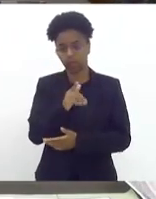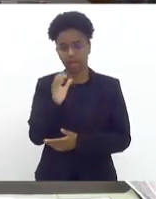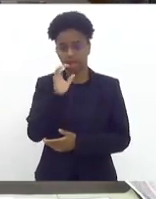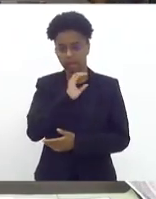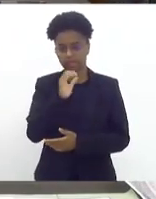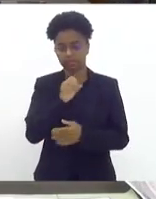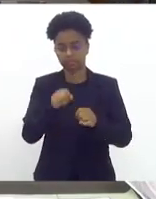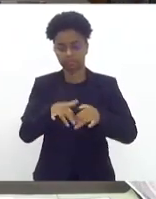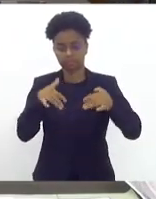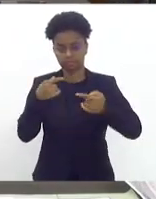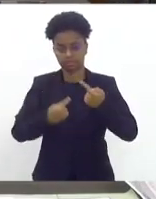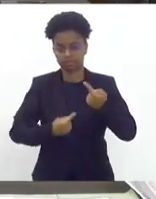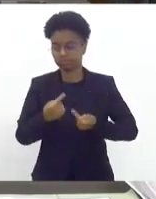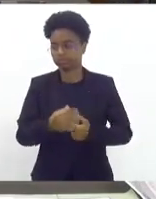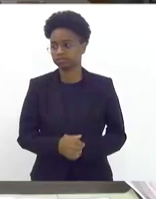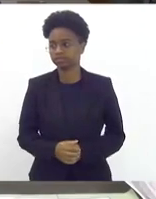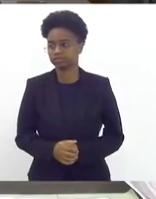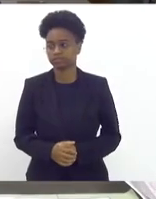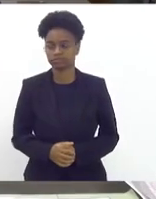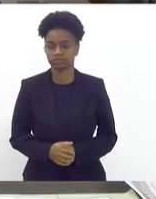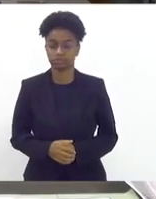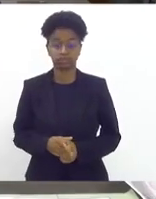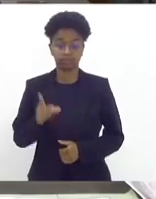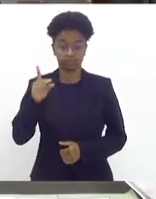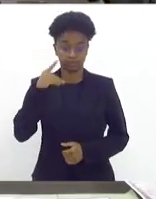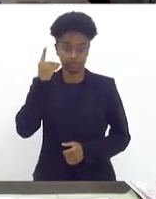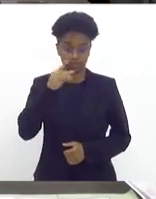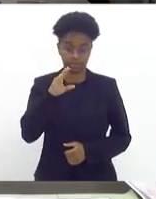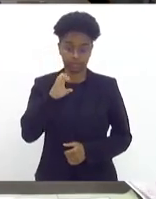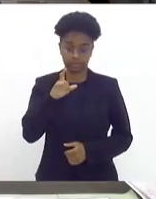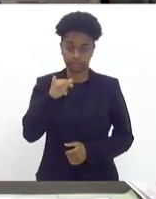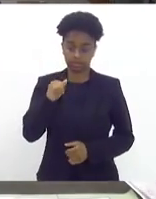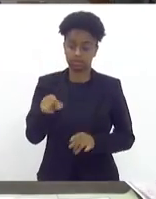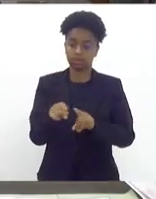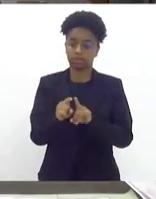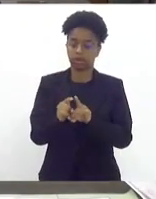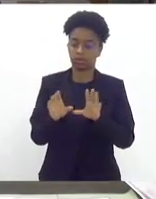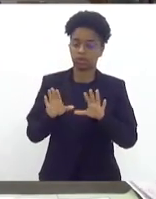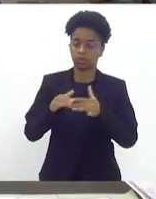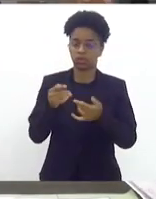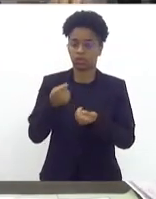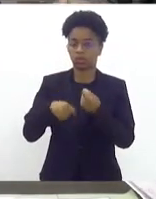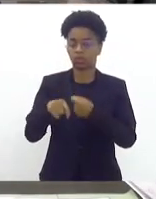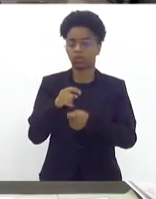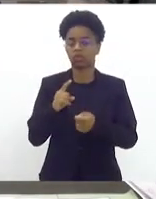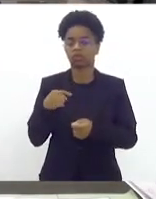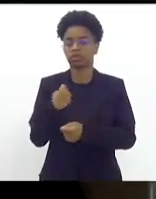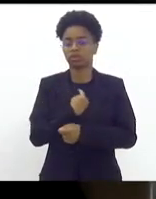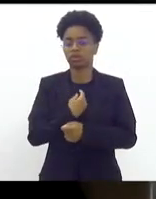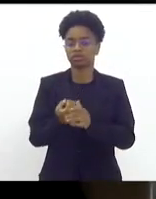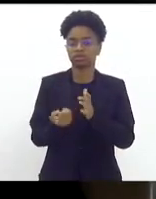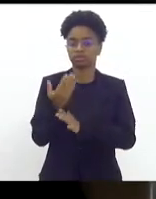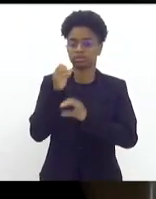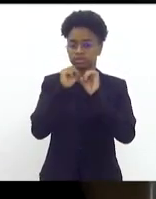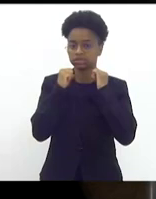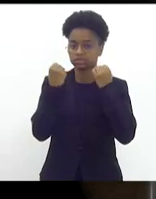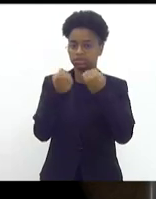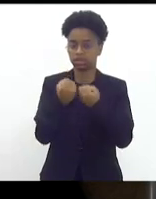eu vou propor à deputada Célia que na Comissão de Economia a gente faça um seminário para